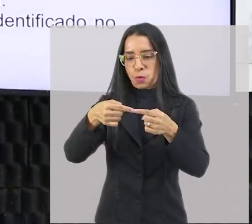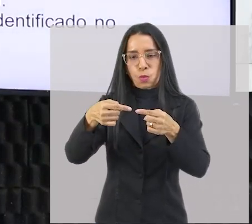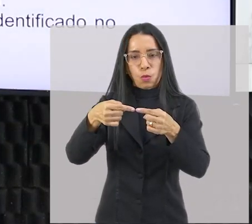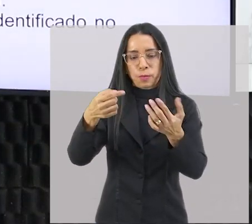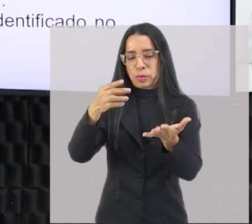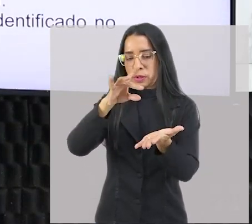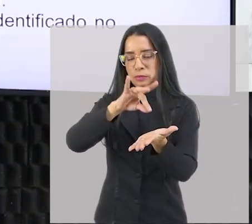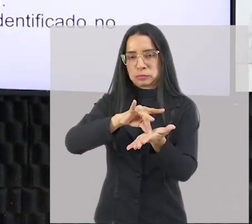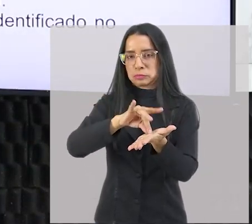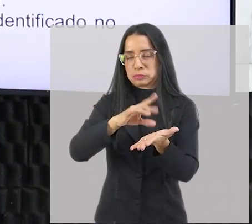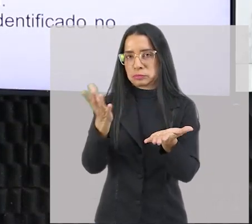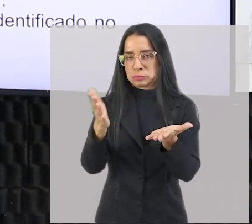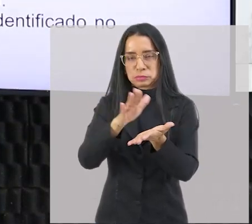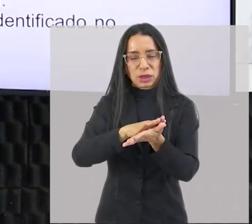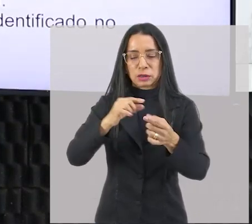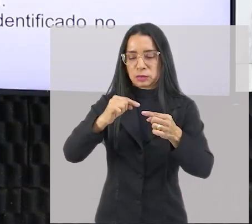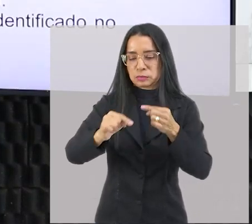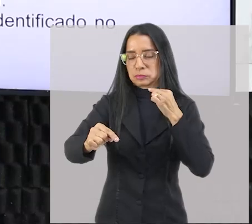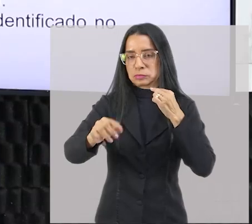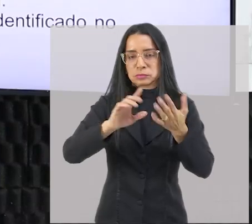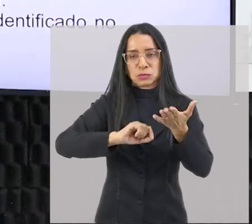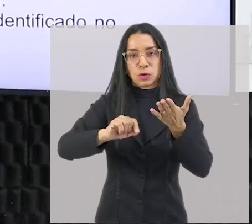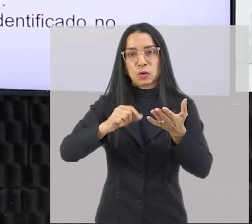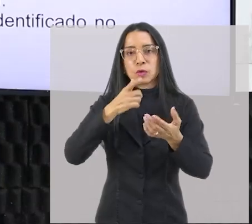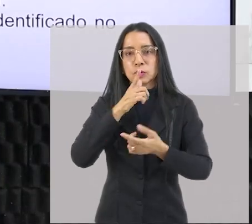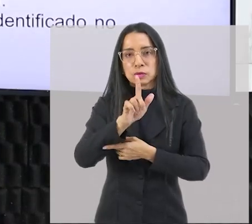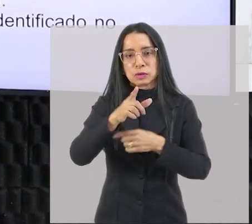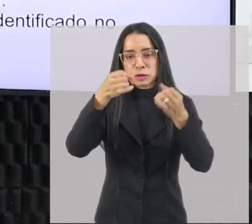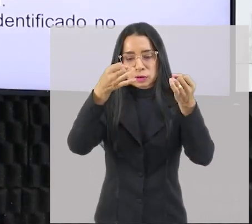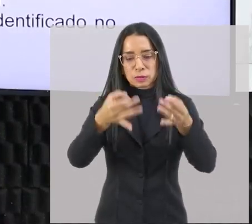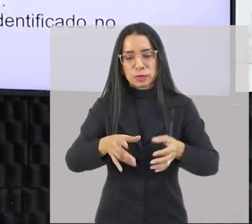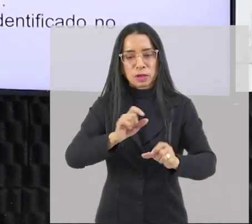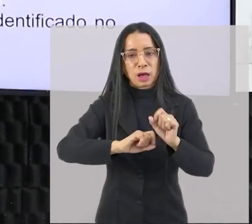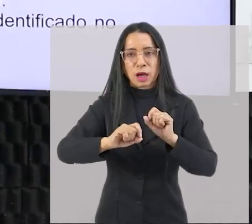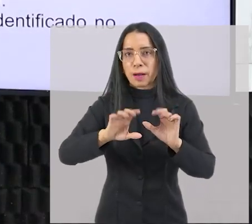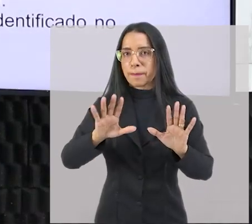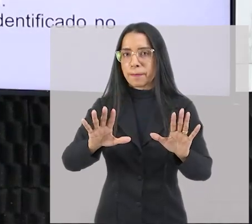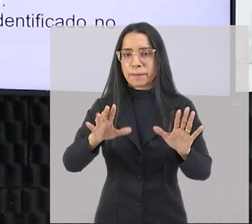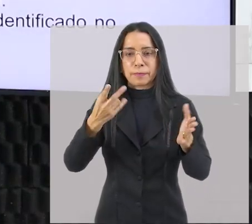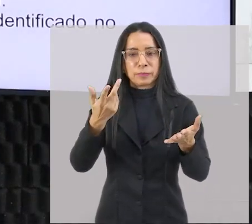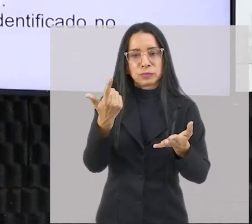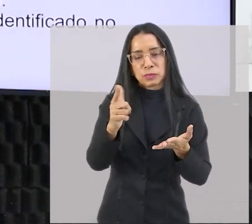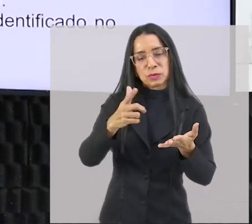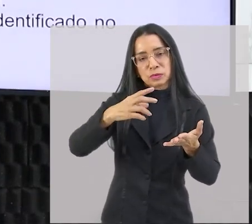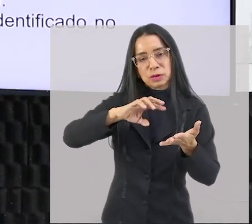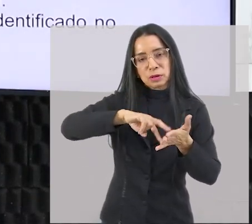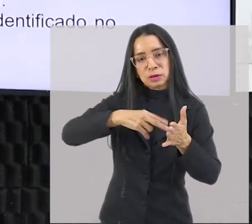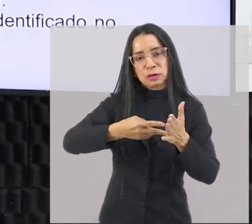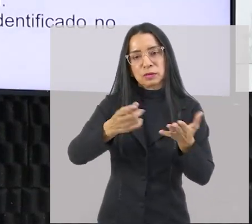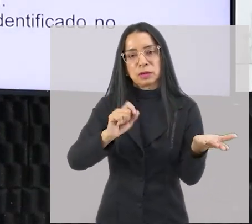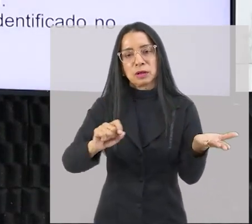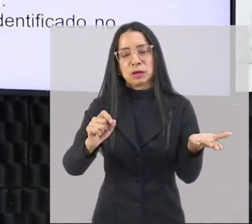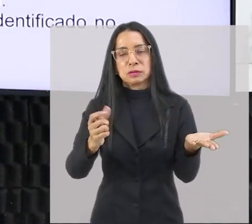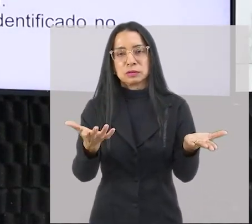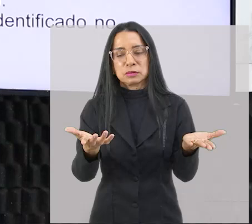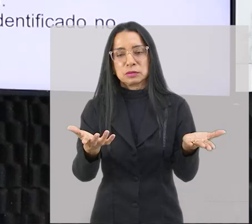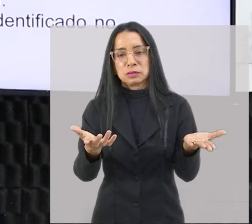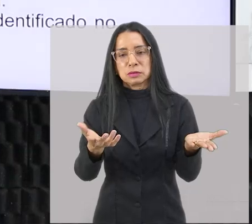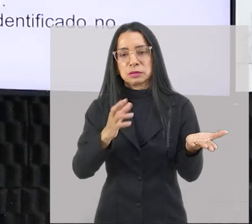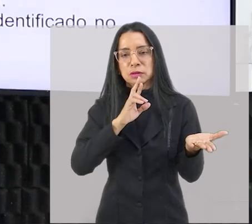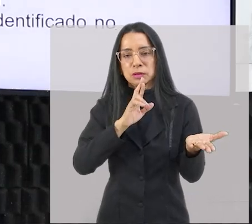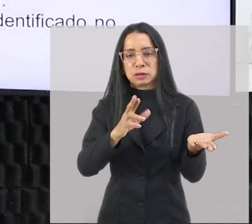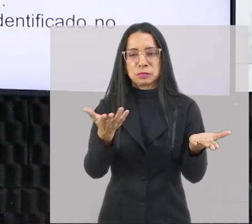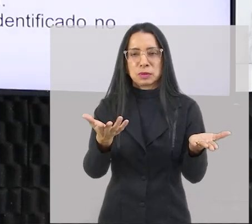realidade. Aquilo que eu consigo explicar, mas parece assim, não faz sentido uma coisa com a outra. Será que eu dei a